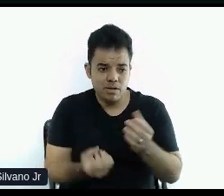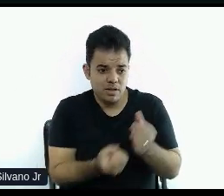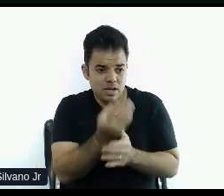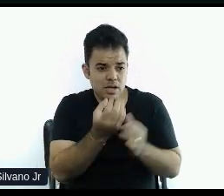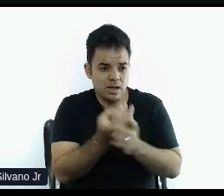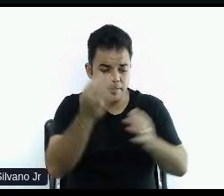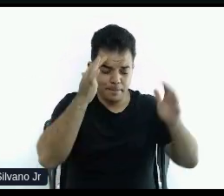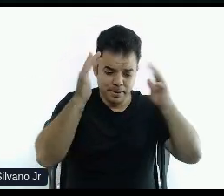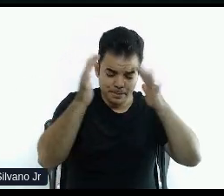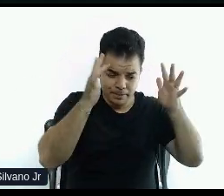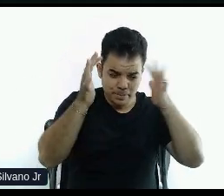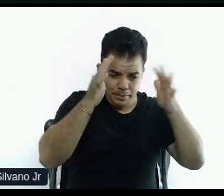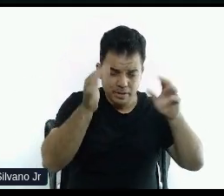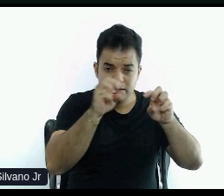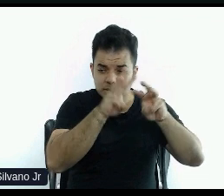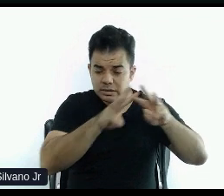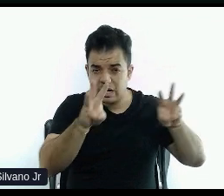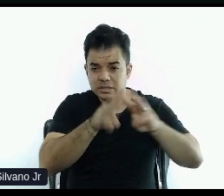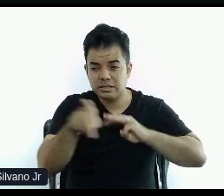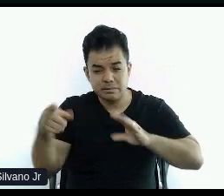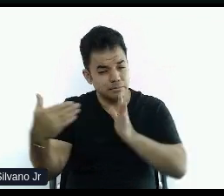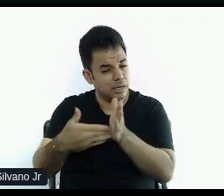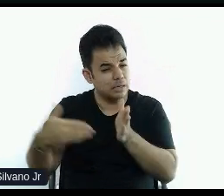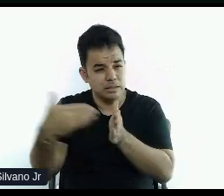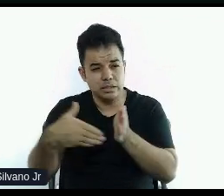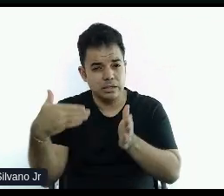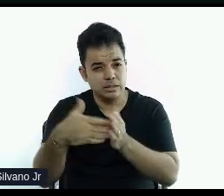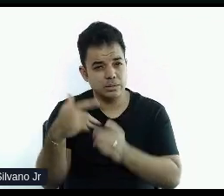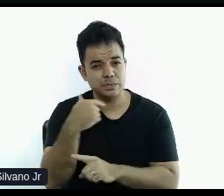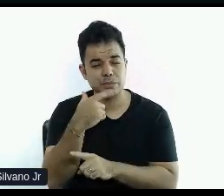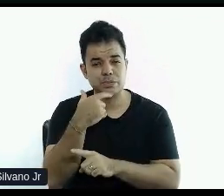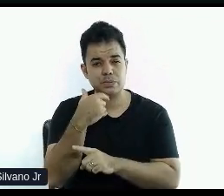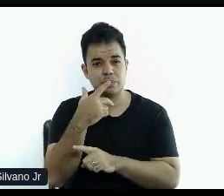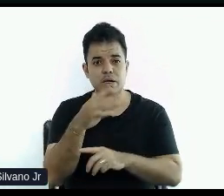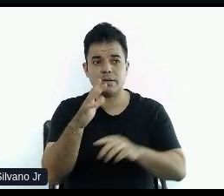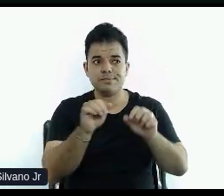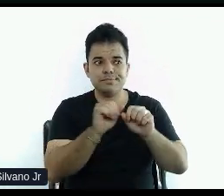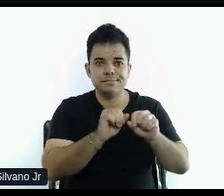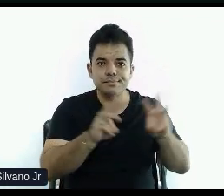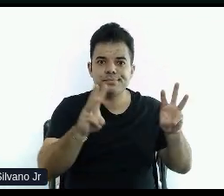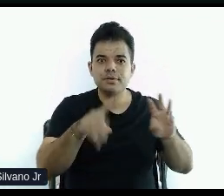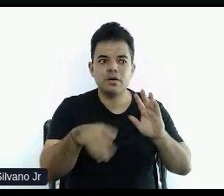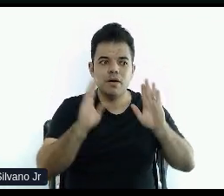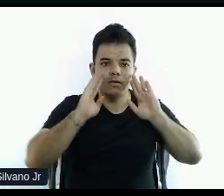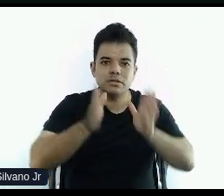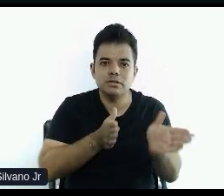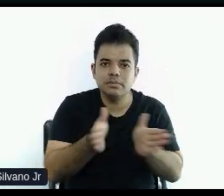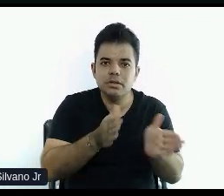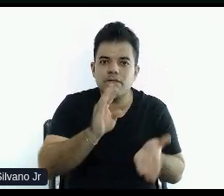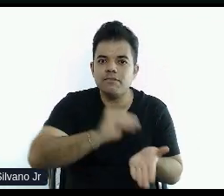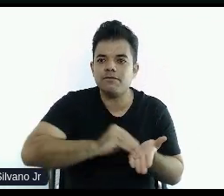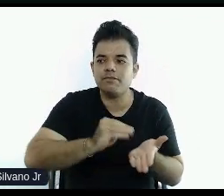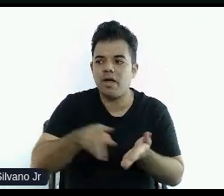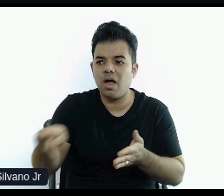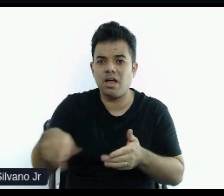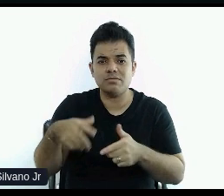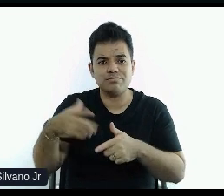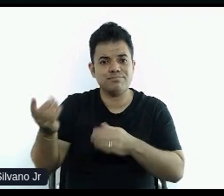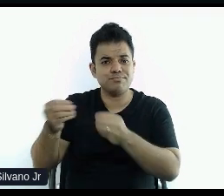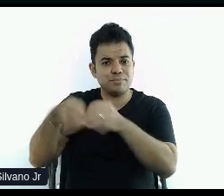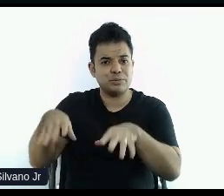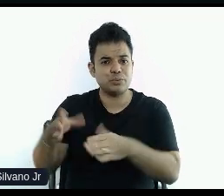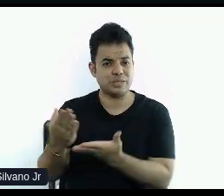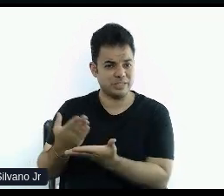pensar e desenvolver aplicações que não olham para a acessibilidade, que não consideram acessibilidade. Então, por isso que